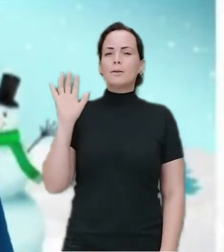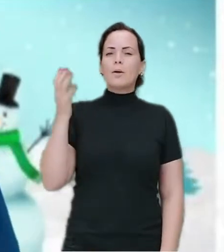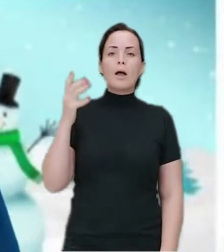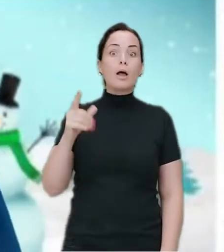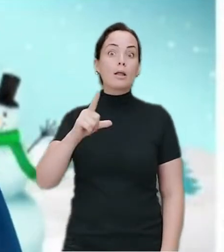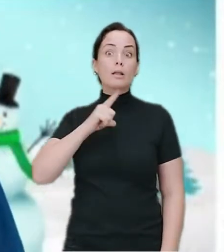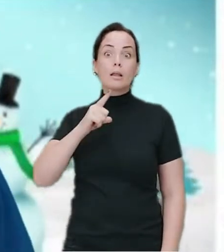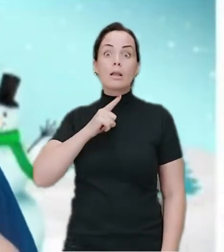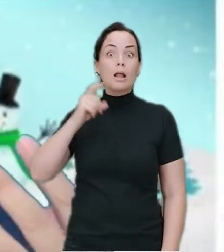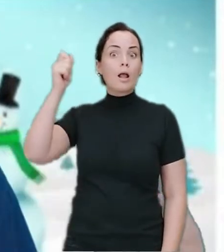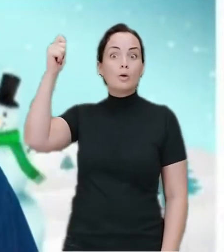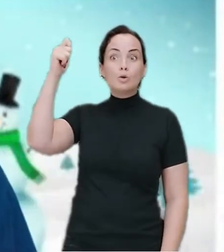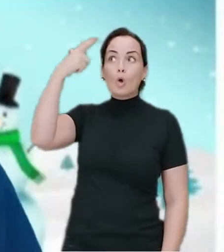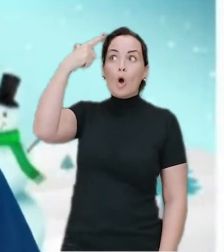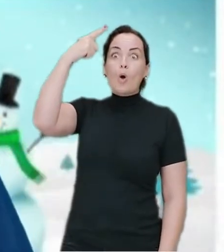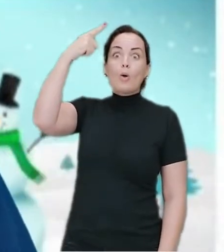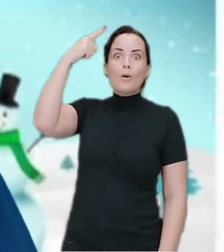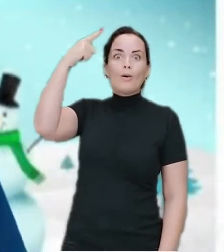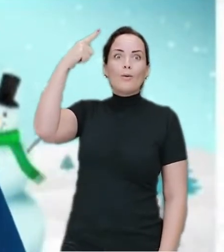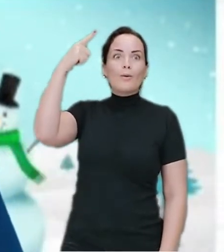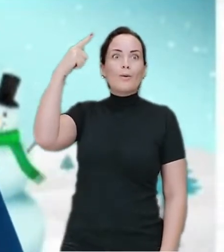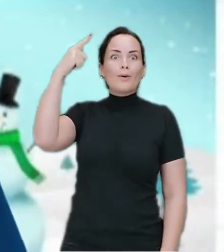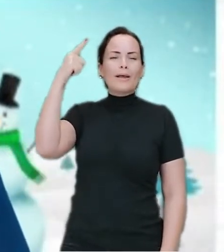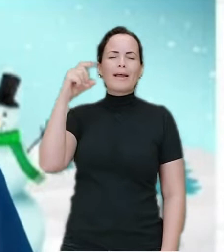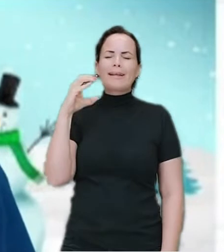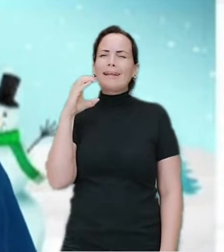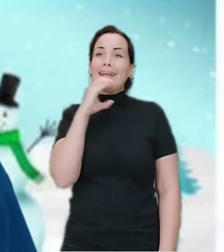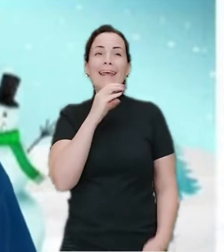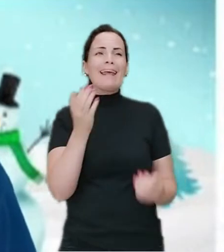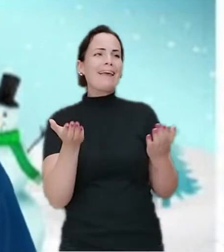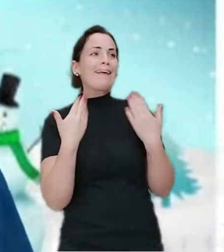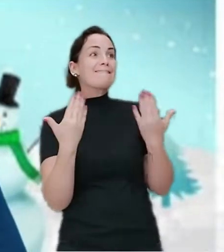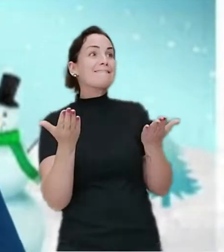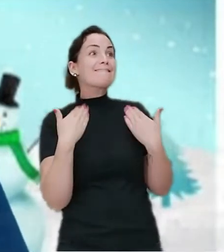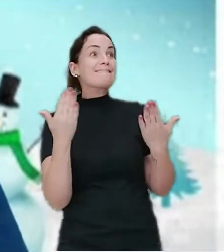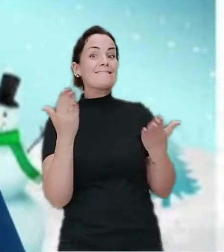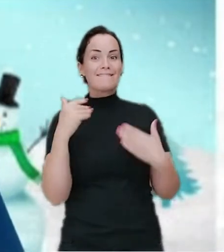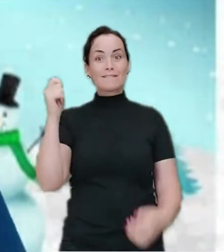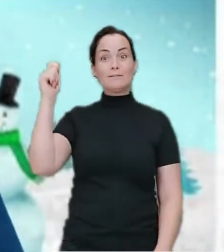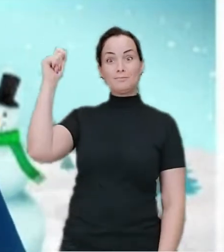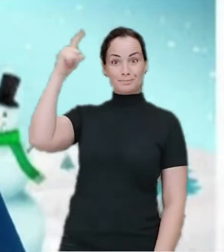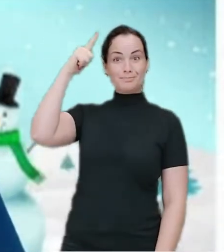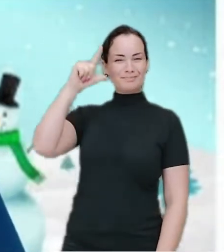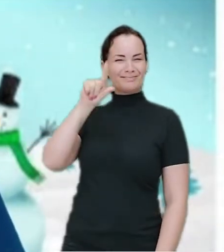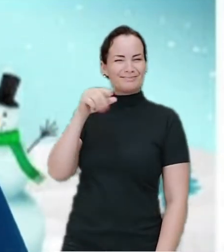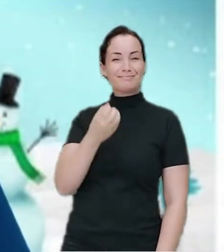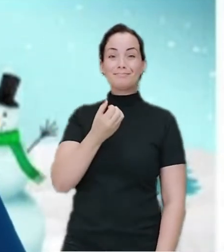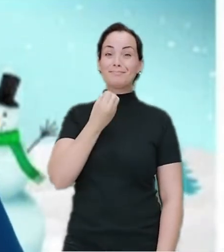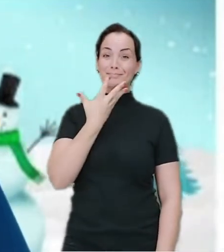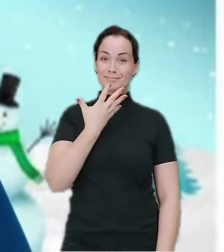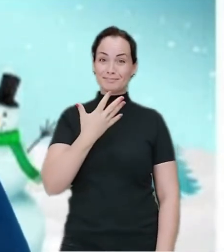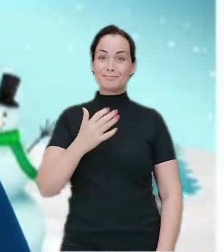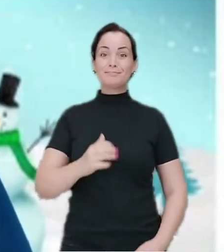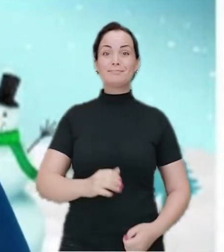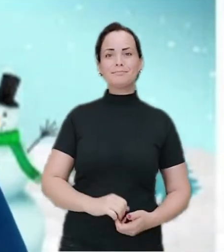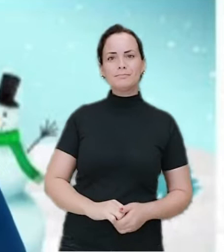muito sol. O clima fica mais quente, mais ensolarado, um clima muito bom, não é? O